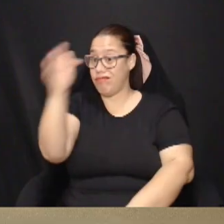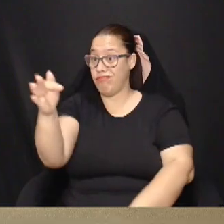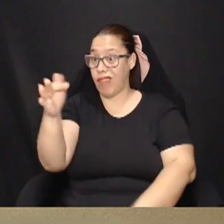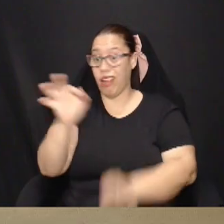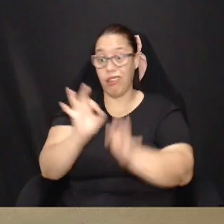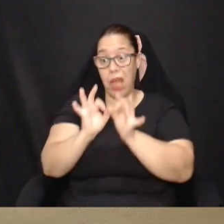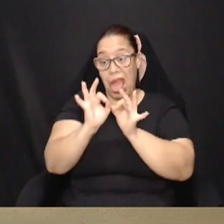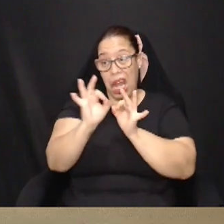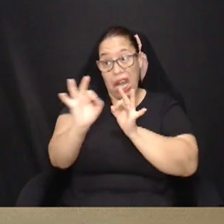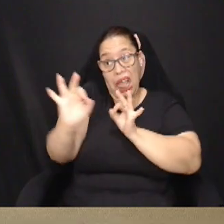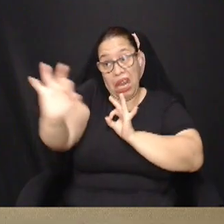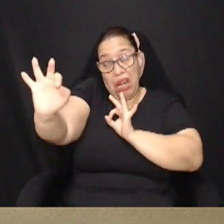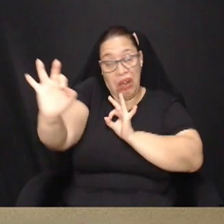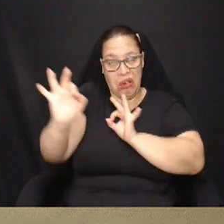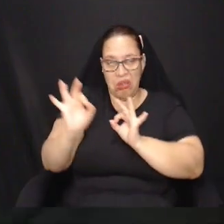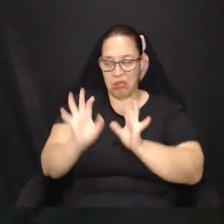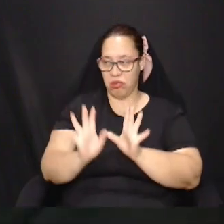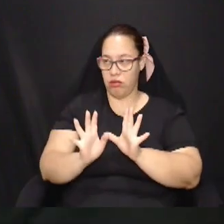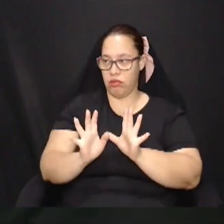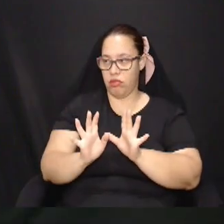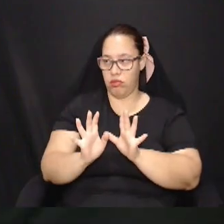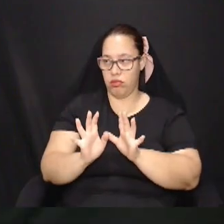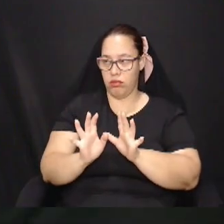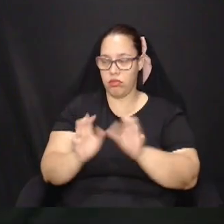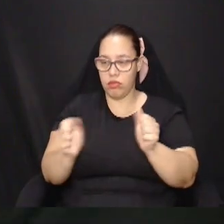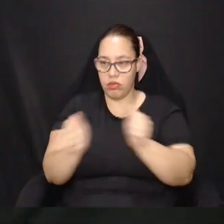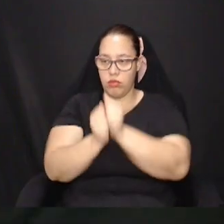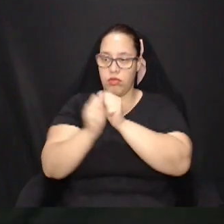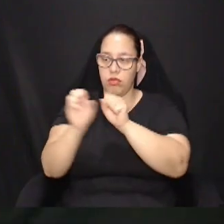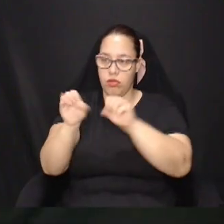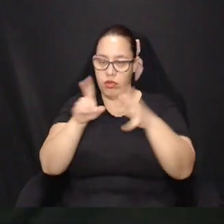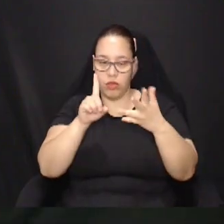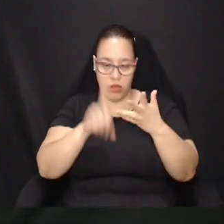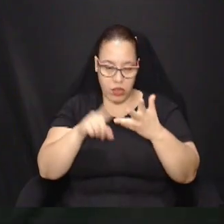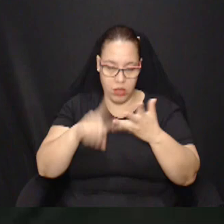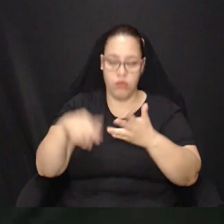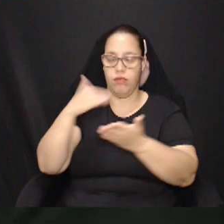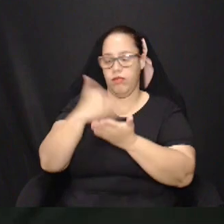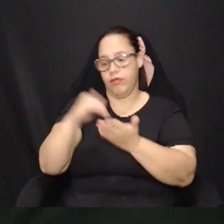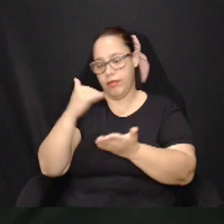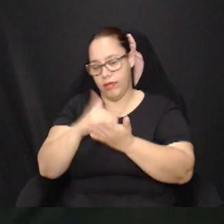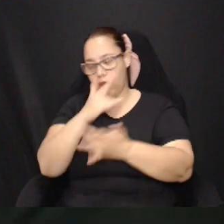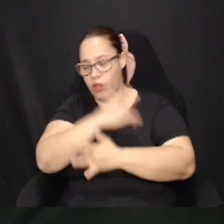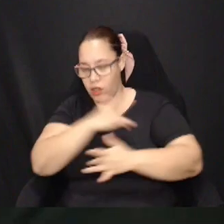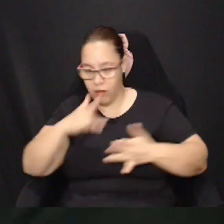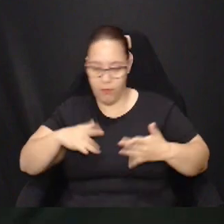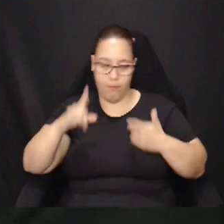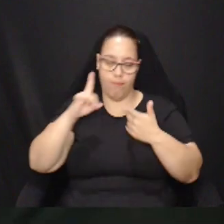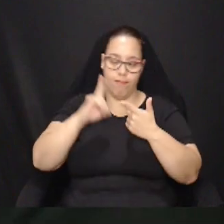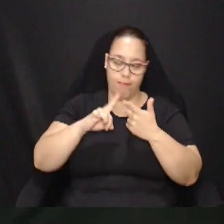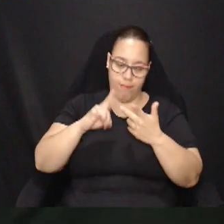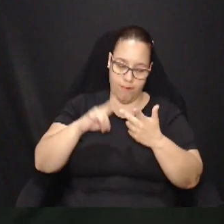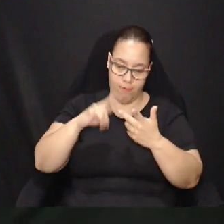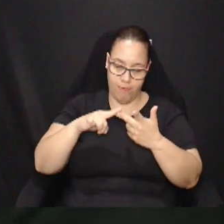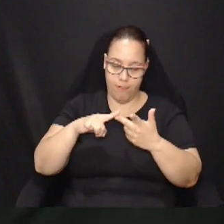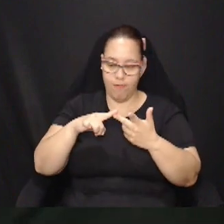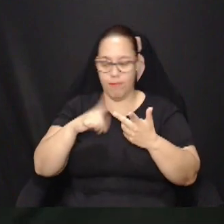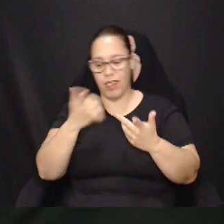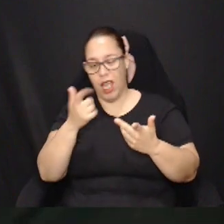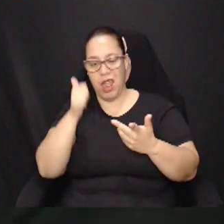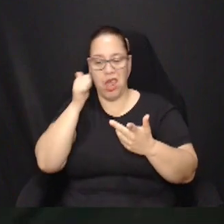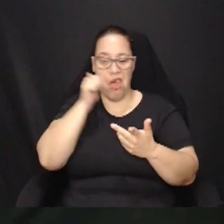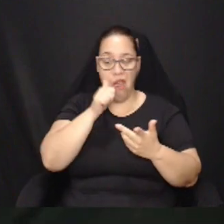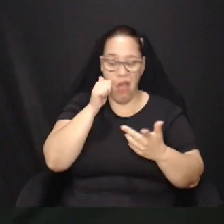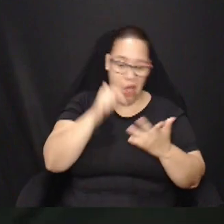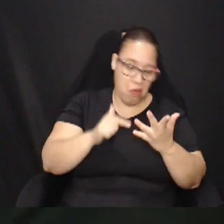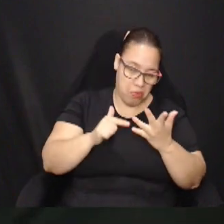assim. E aí, juntando a educação, juntando a Secretaria da Saúde, a educação, a saúde, né, a